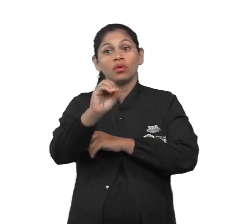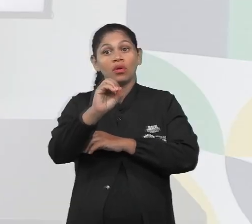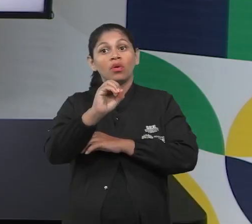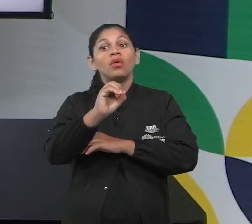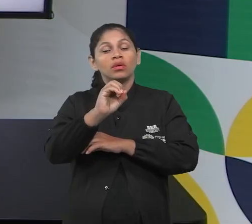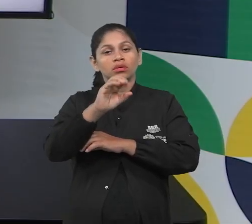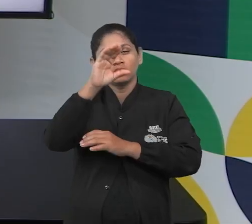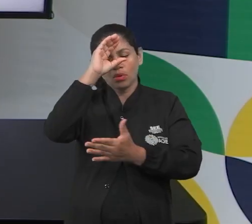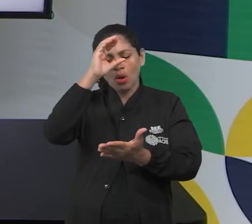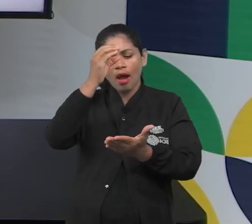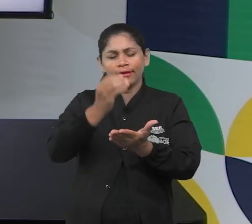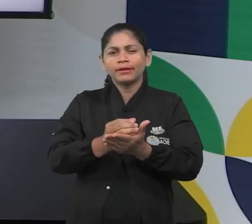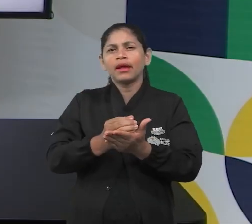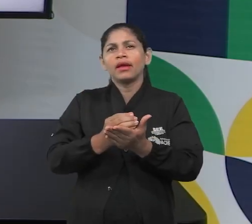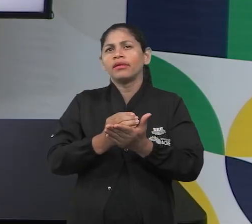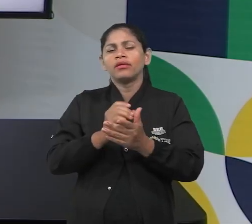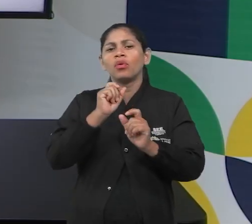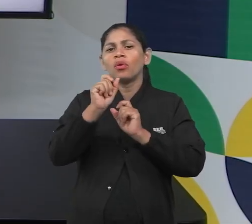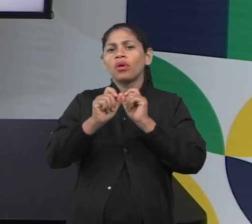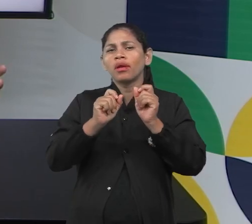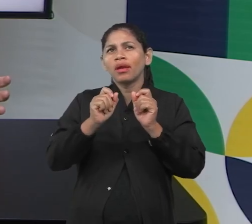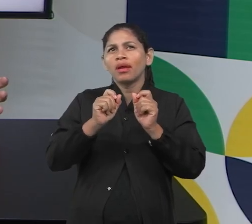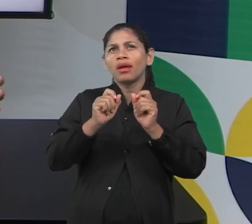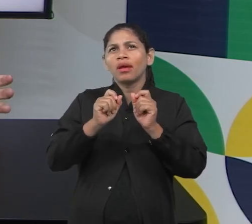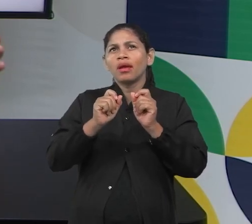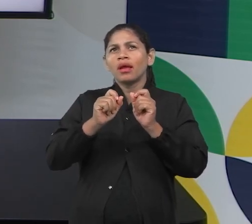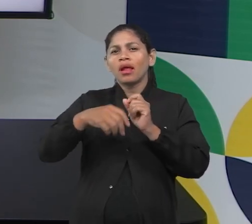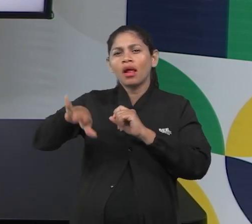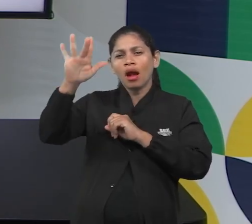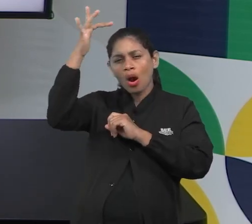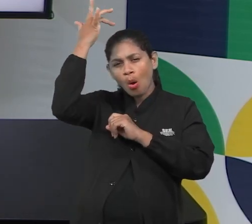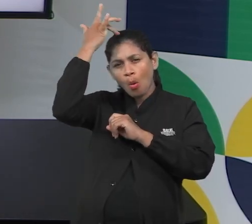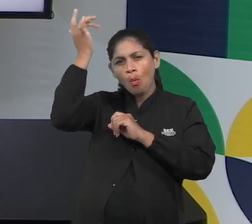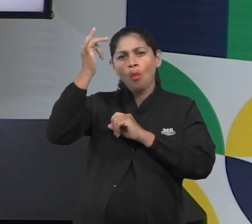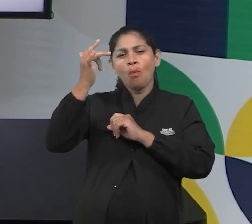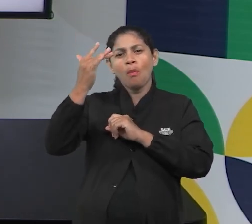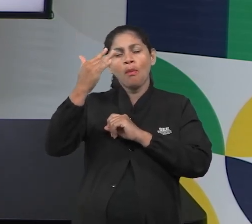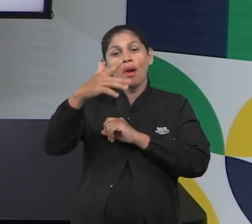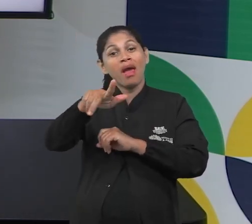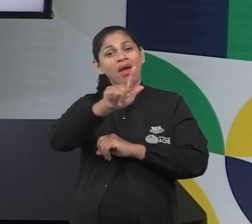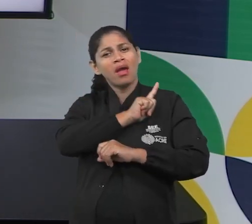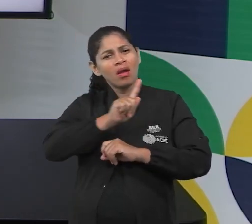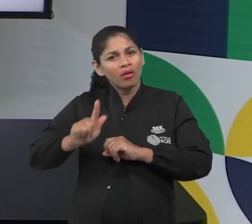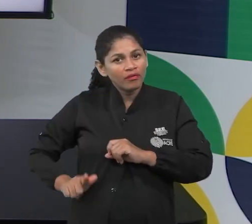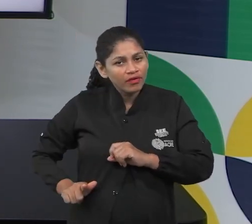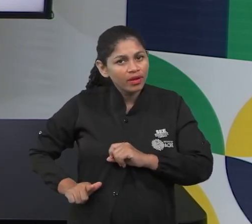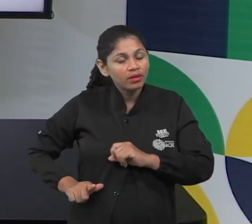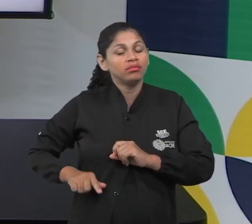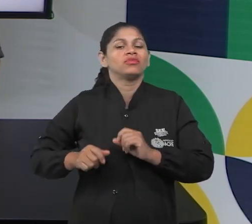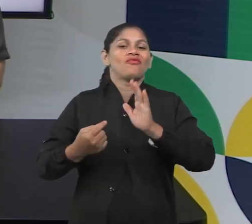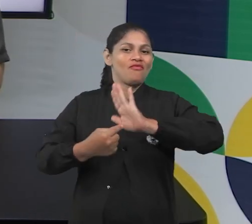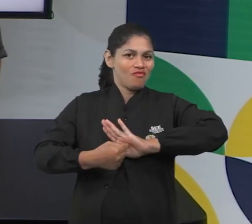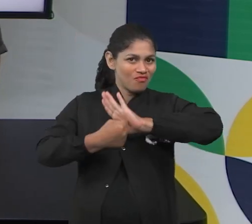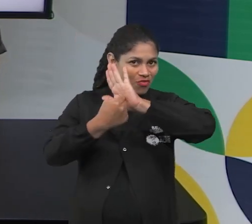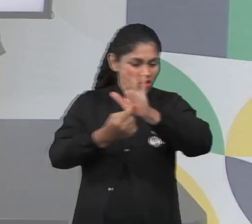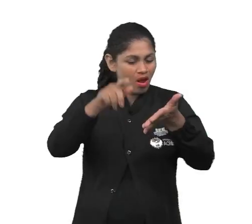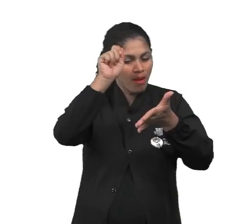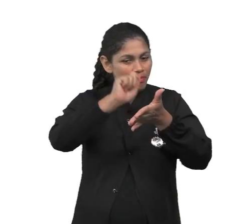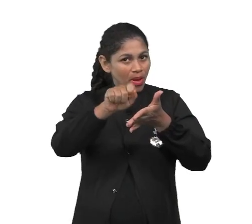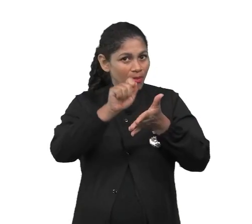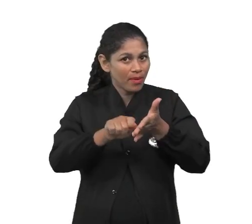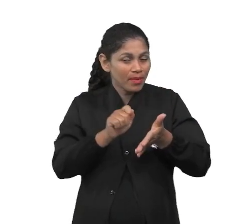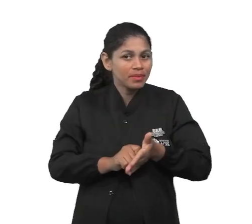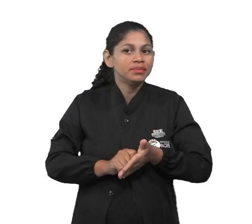que culpa o governo, meu repertório fala sobre o governo, diferente da introdução que falava sobre o tema. Depois,